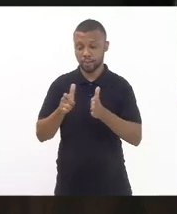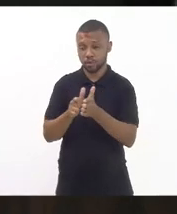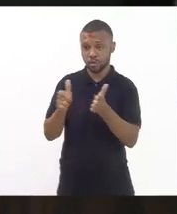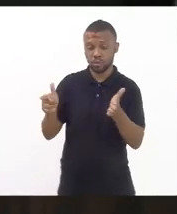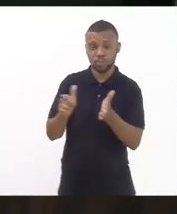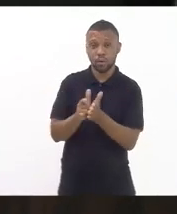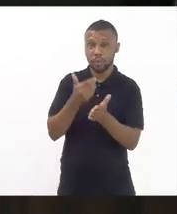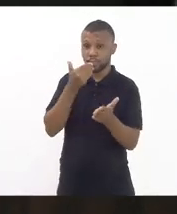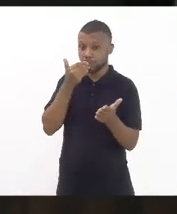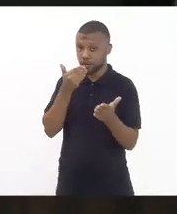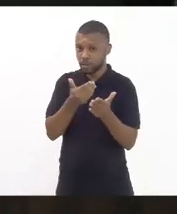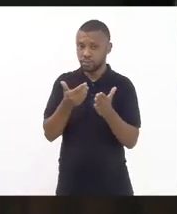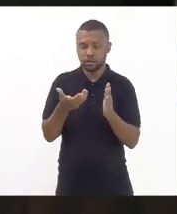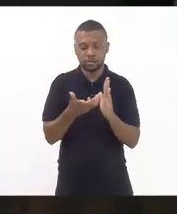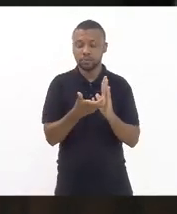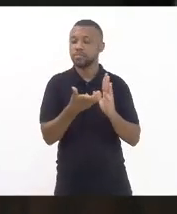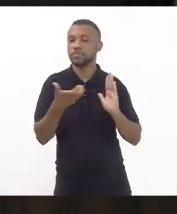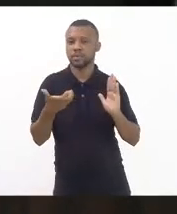destaque